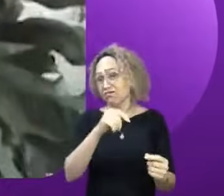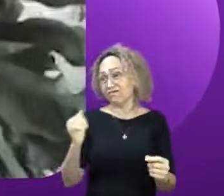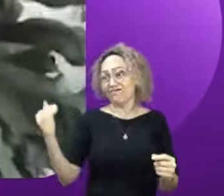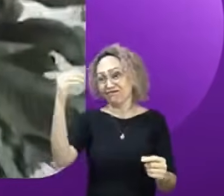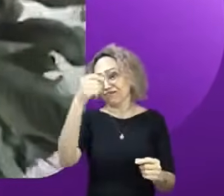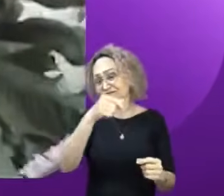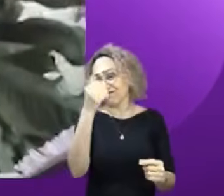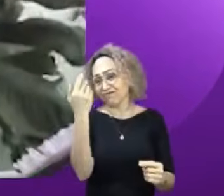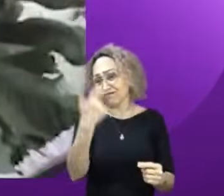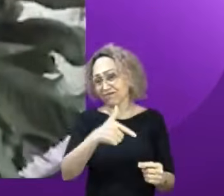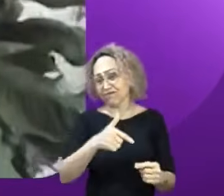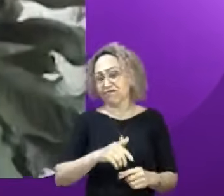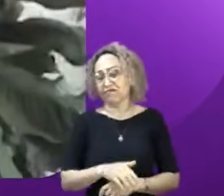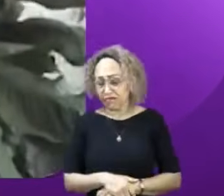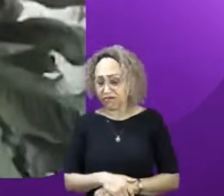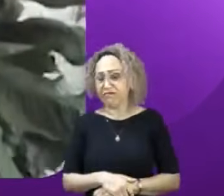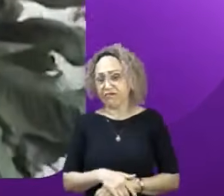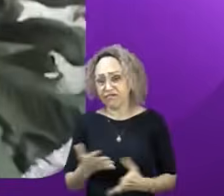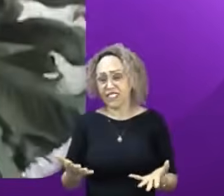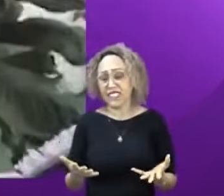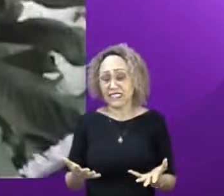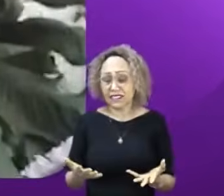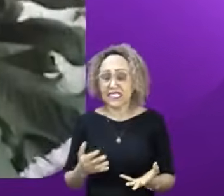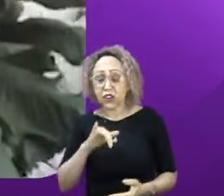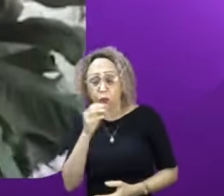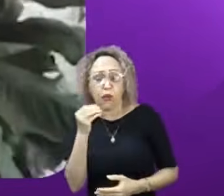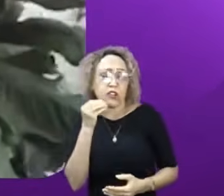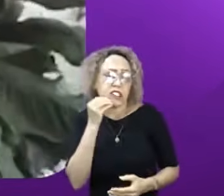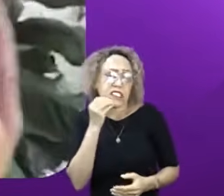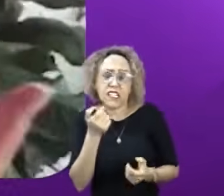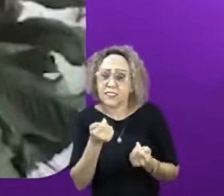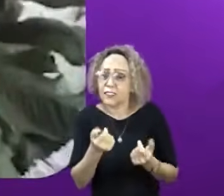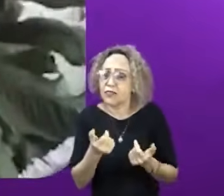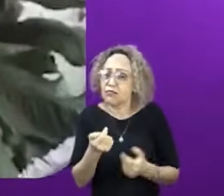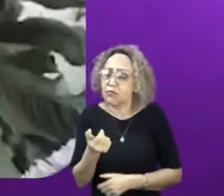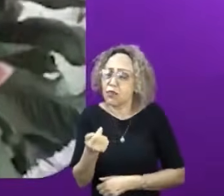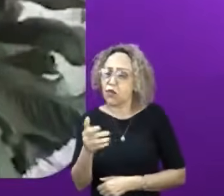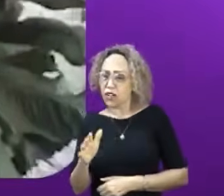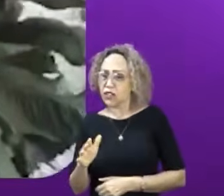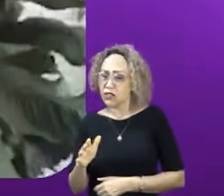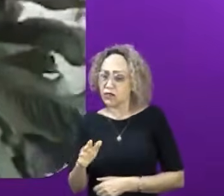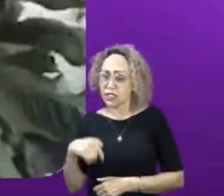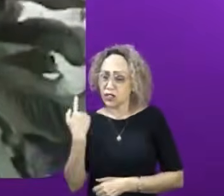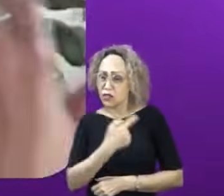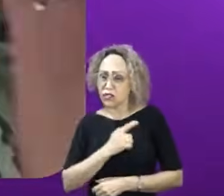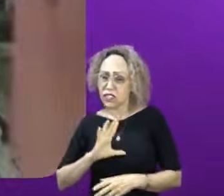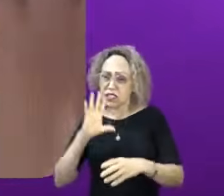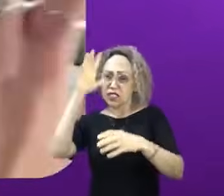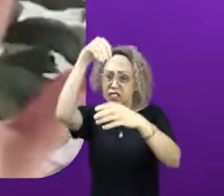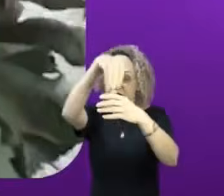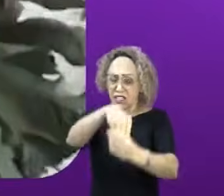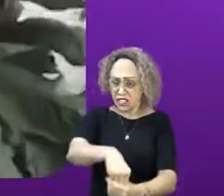são reduzidas. Então para a gente chegar, né, nesse circuito onde,